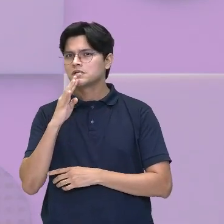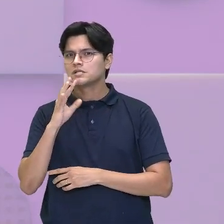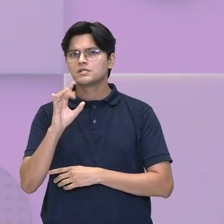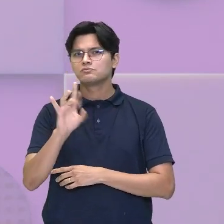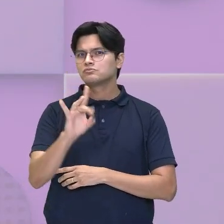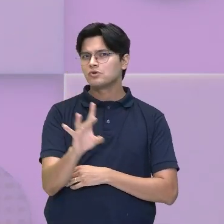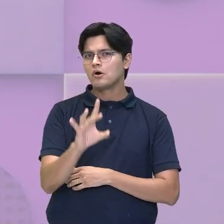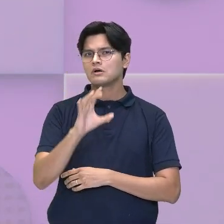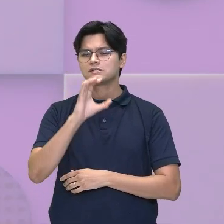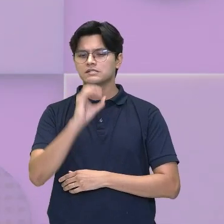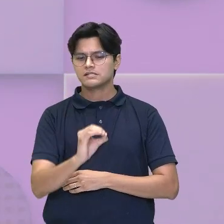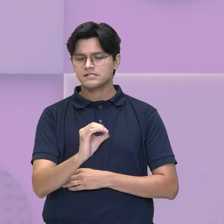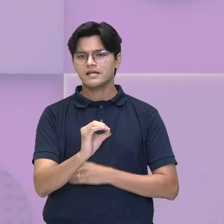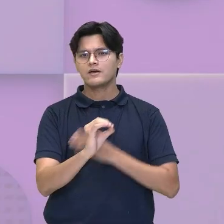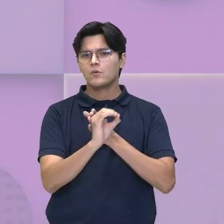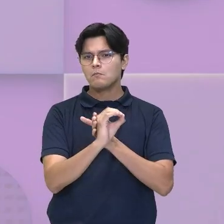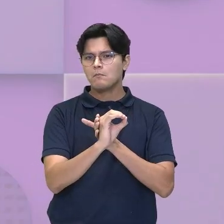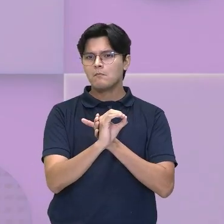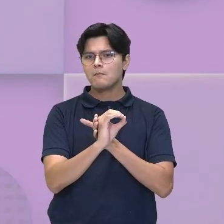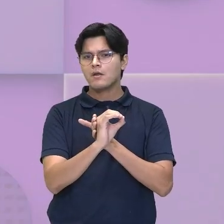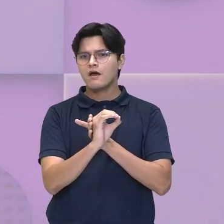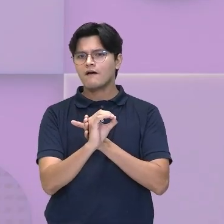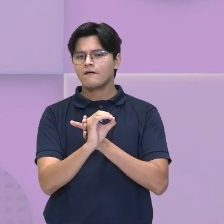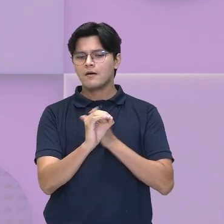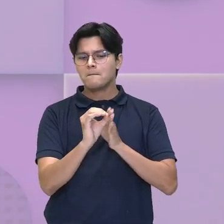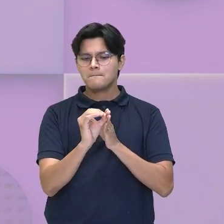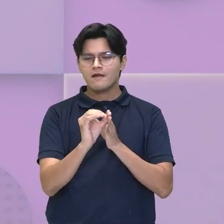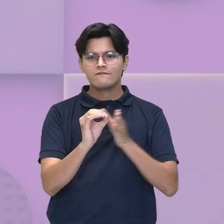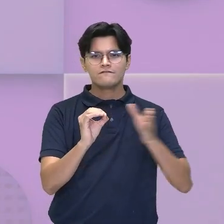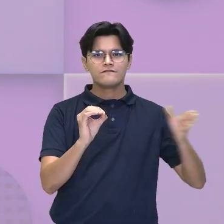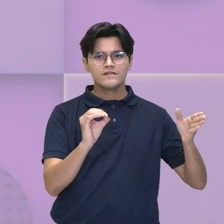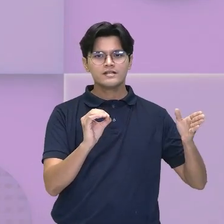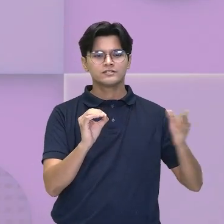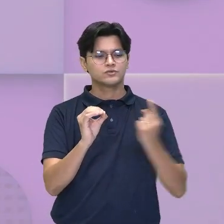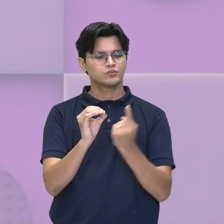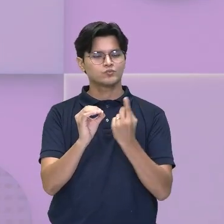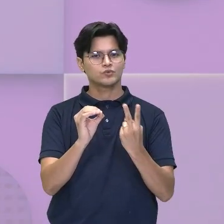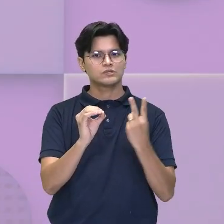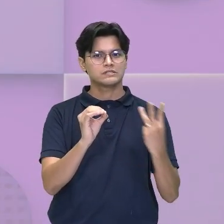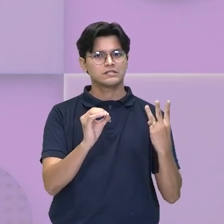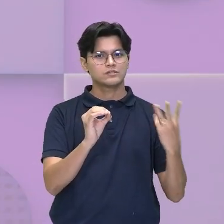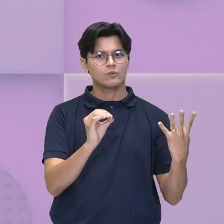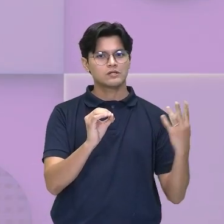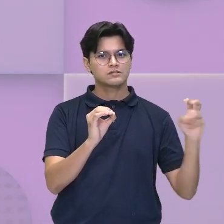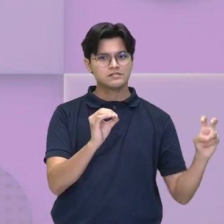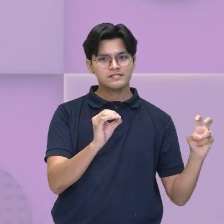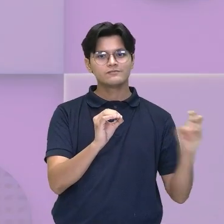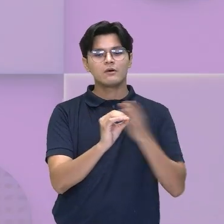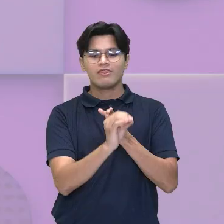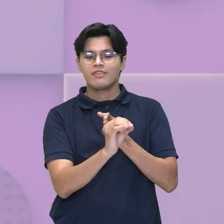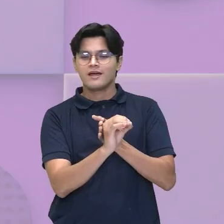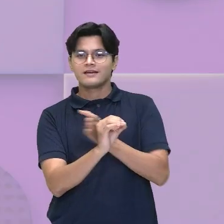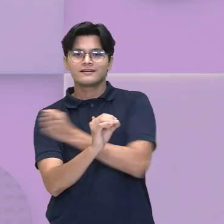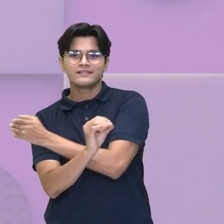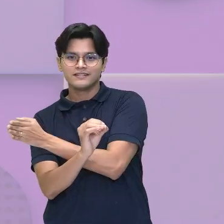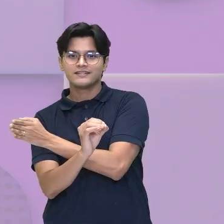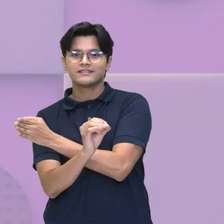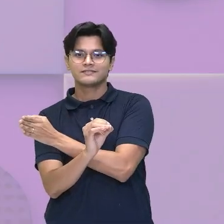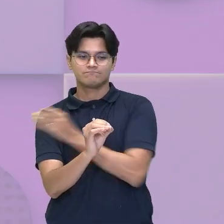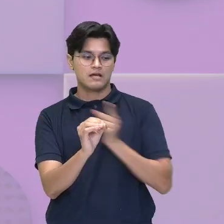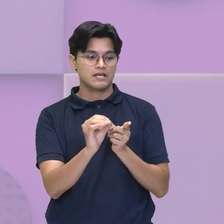números infinitos, né? Agora teremos do zero para frente são números infinitos e do zero